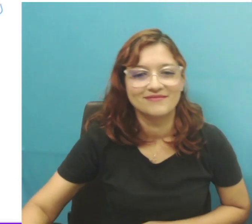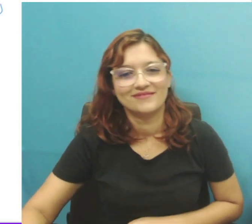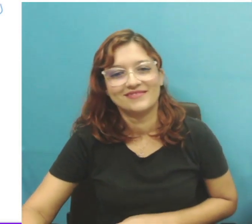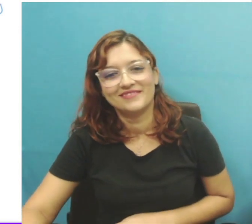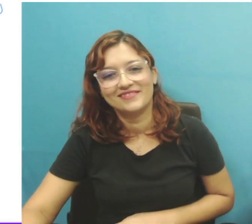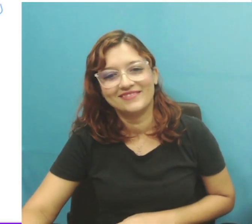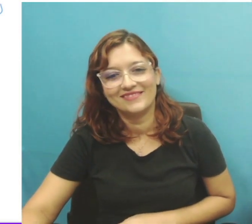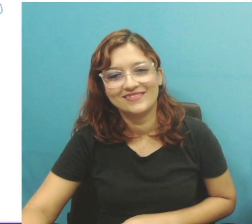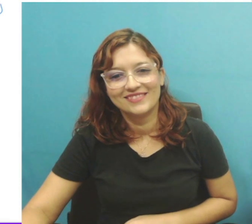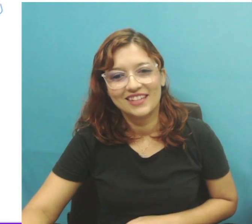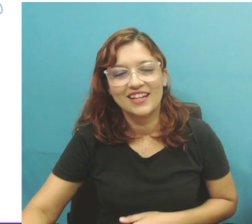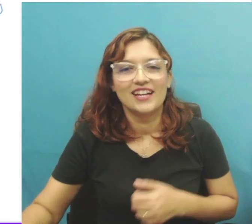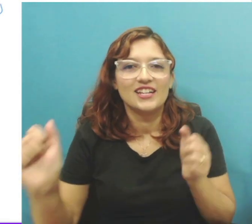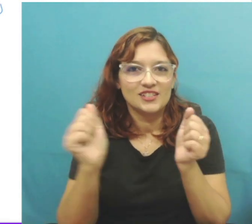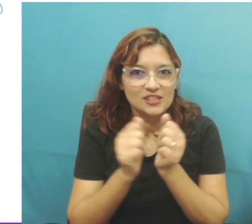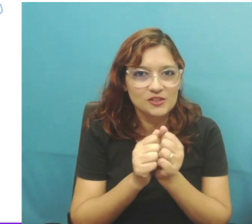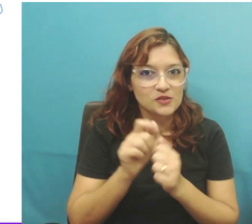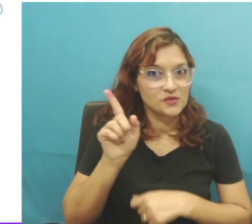contigo, com você,